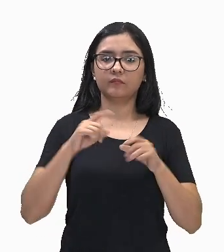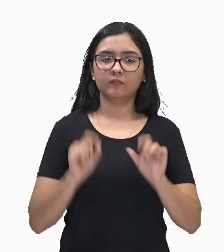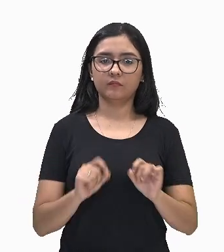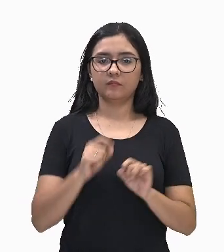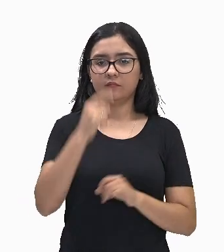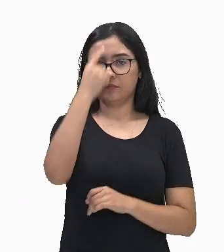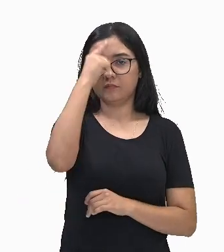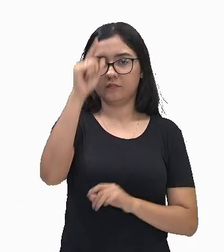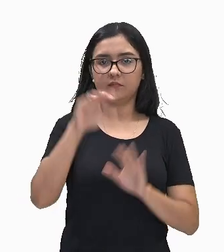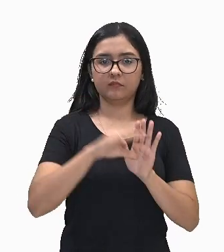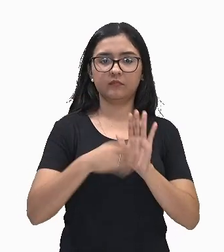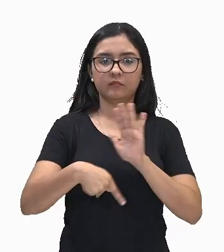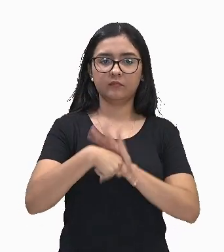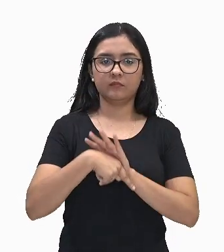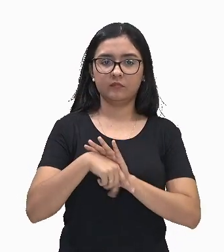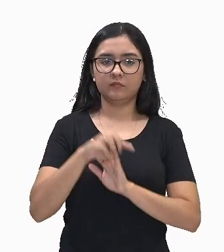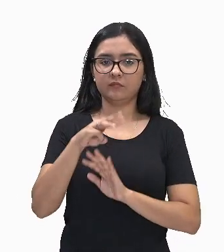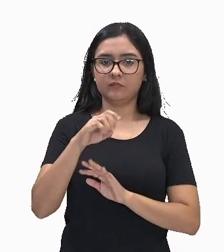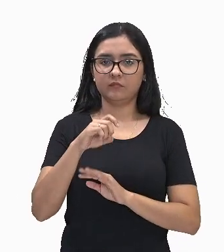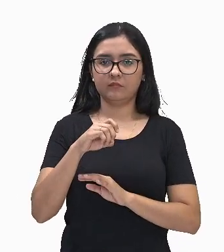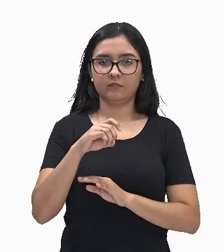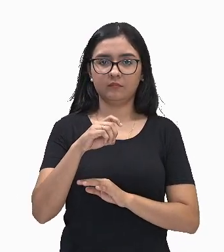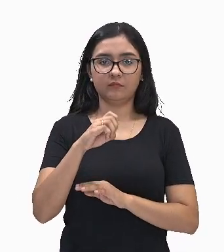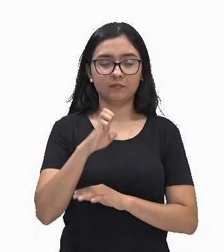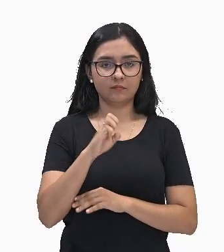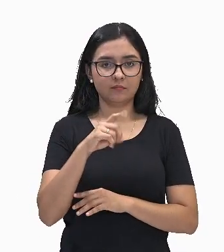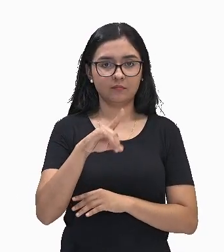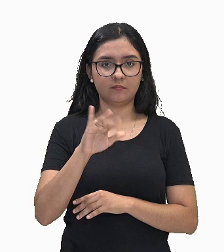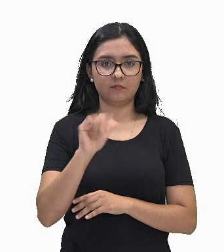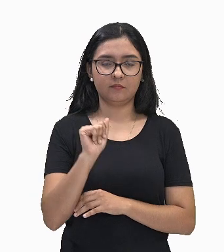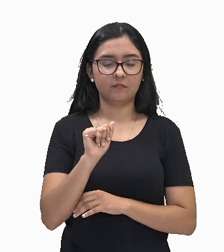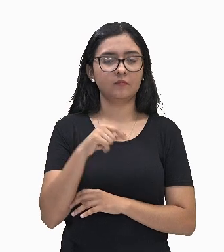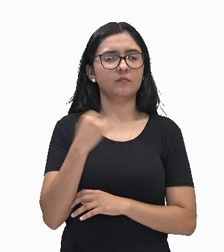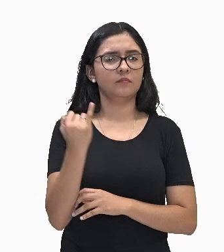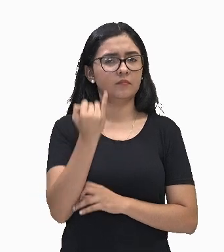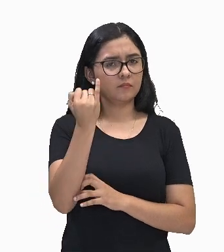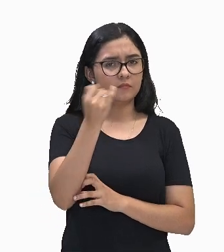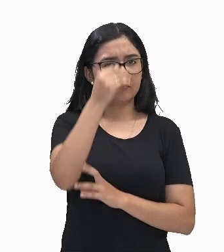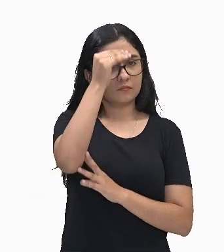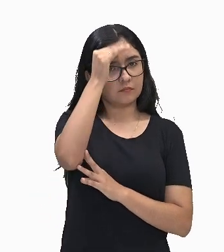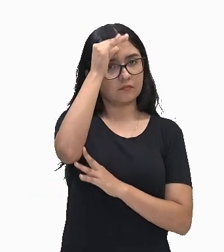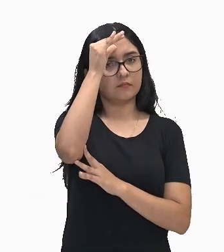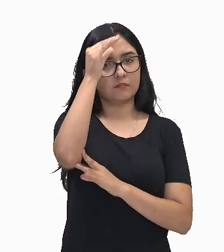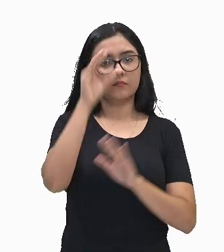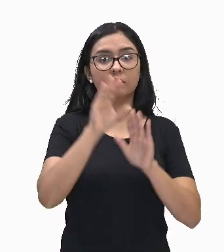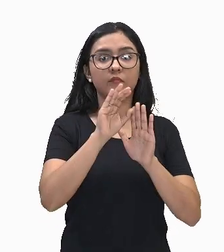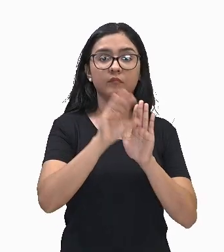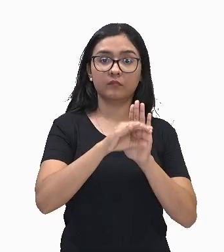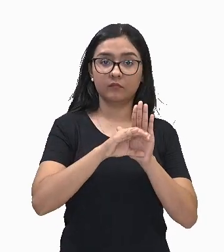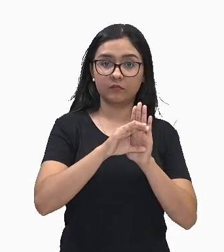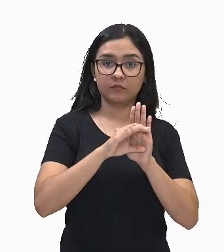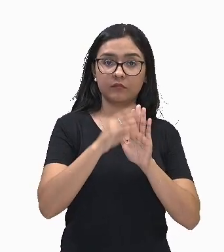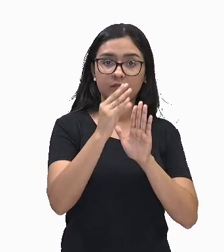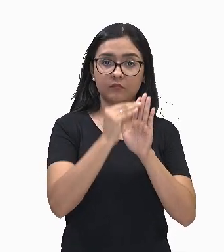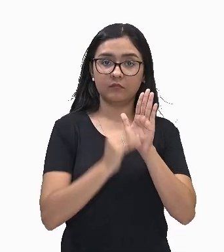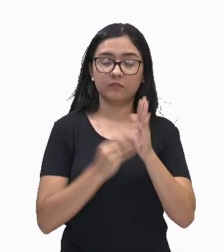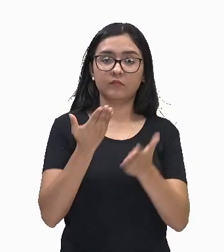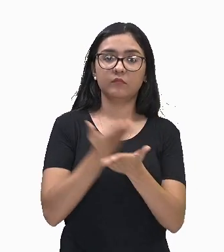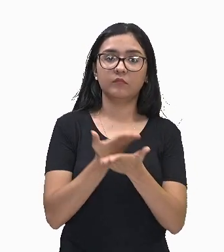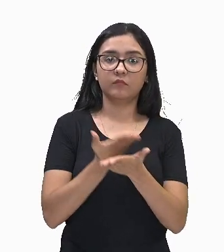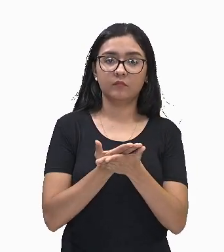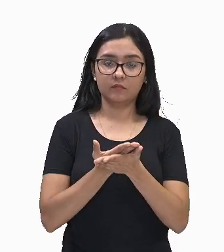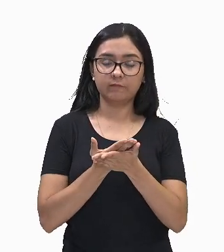ideia né Como sempre eu falo é muito importante se ter conhecimento do conceito do conteúdo que você está estudando